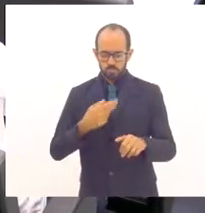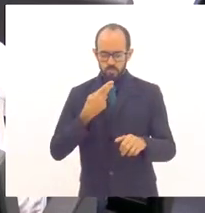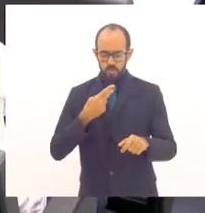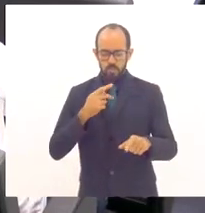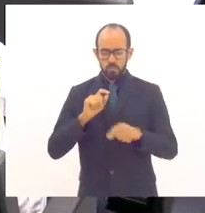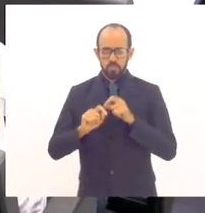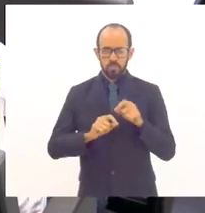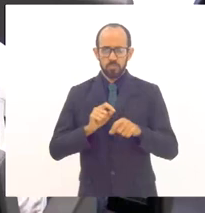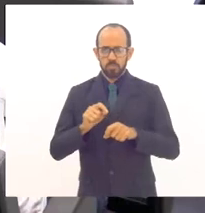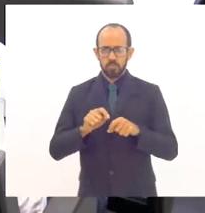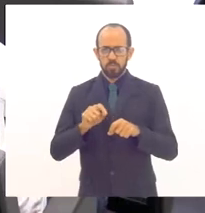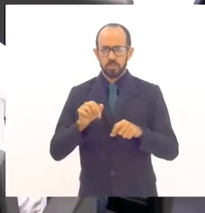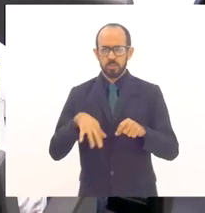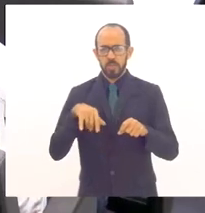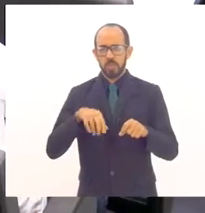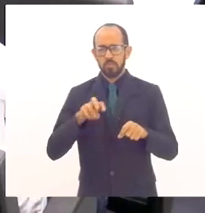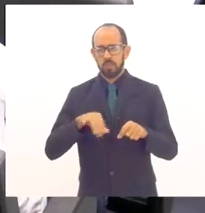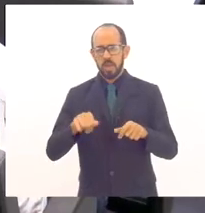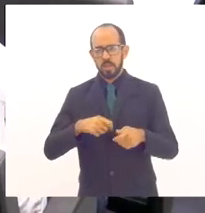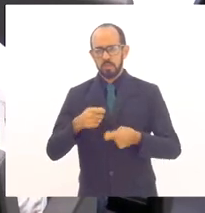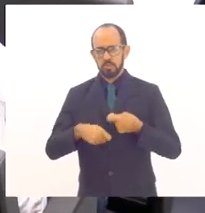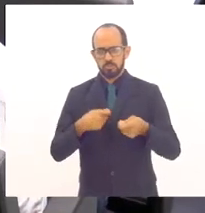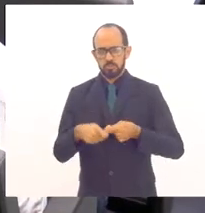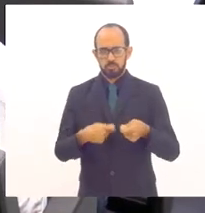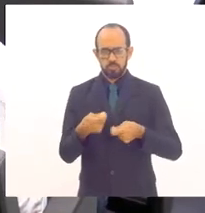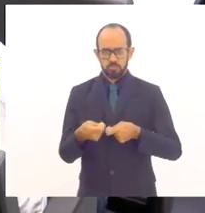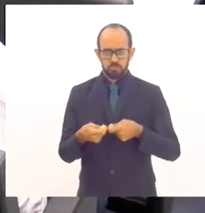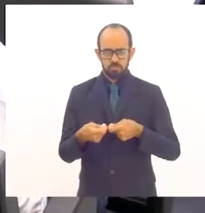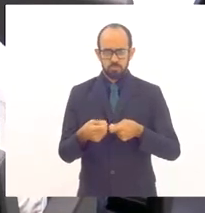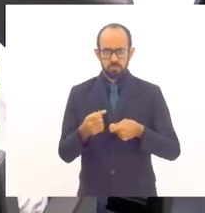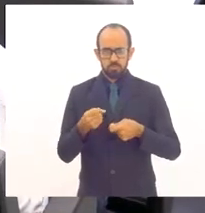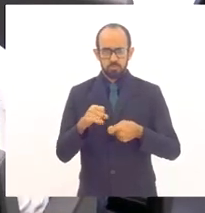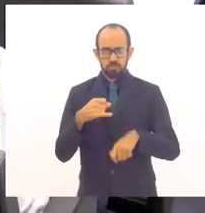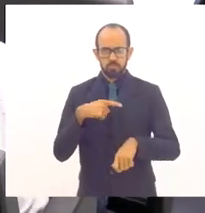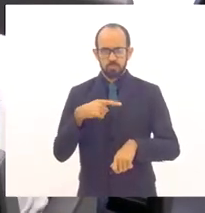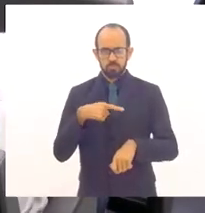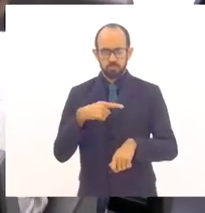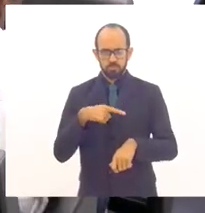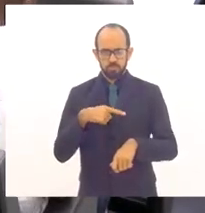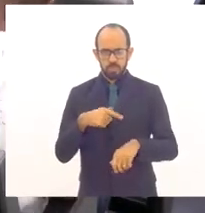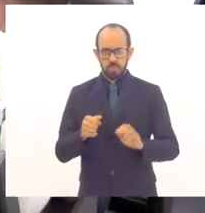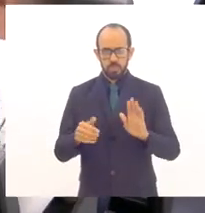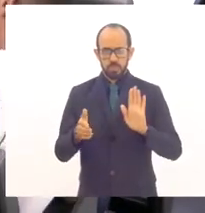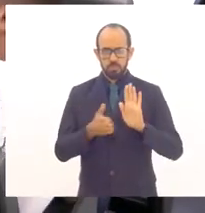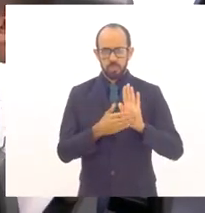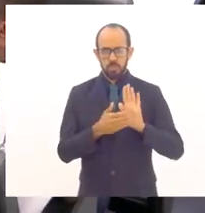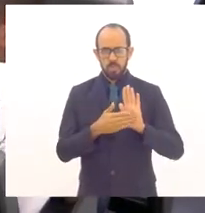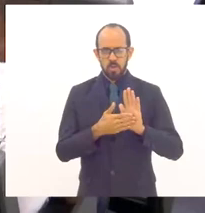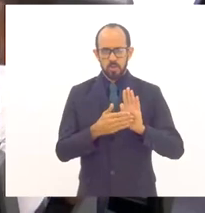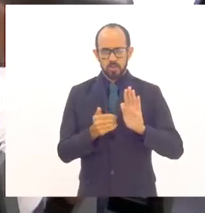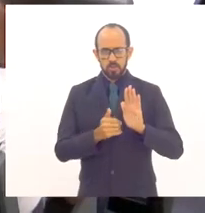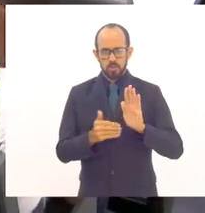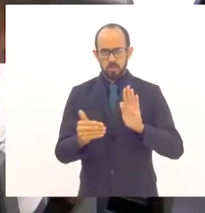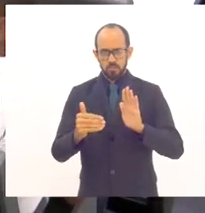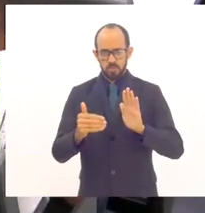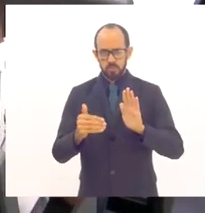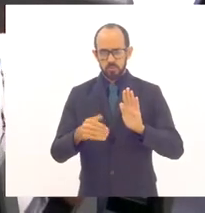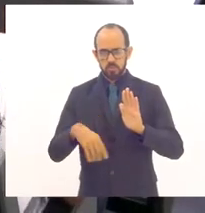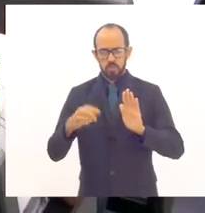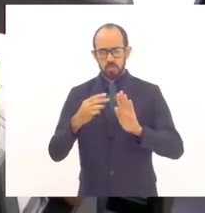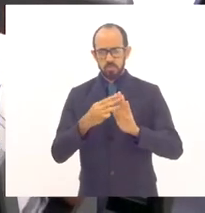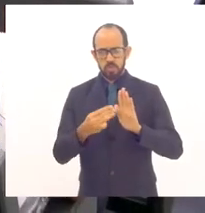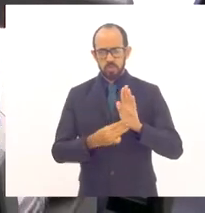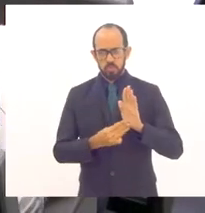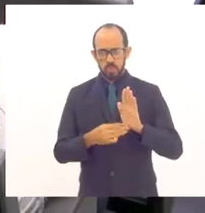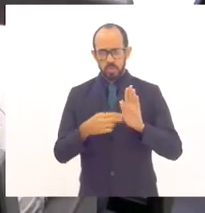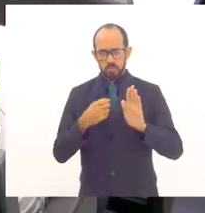vai dirigir. Se tem, na proposta inicial, na minuta, dizendo